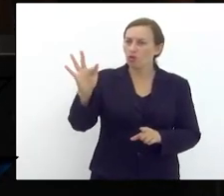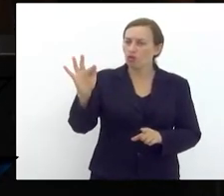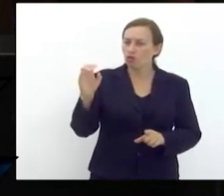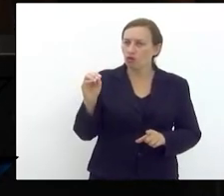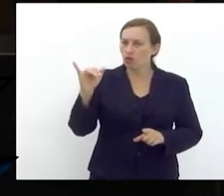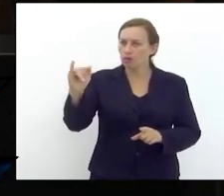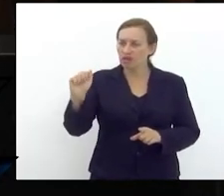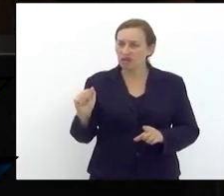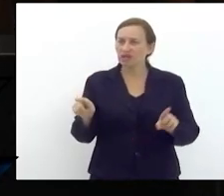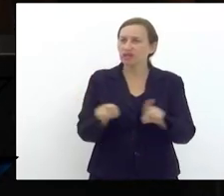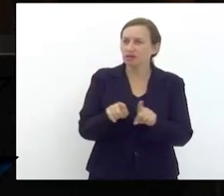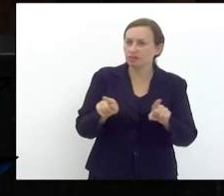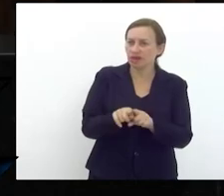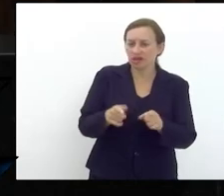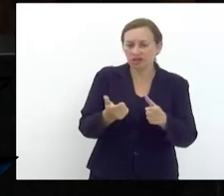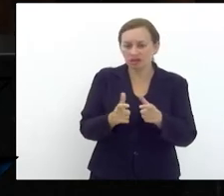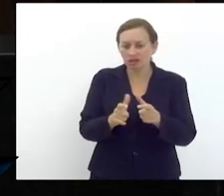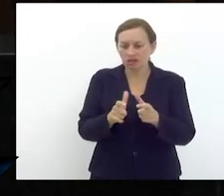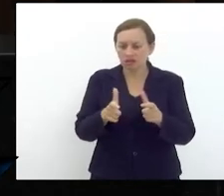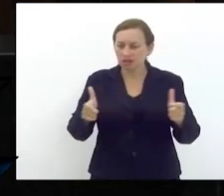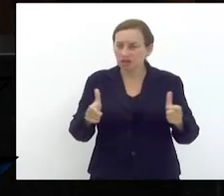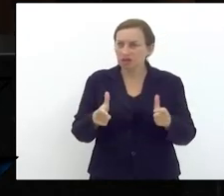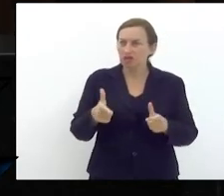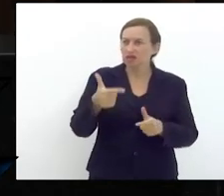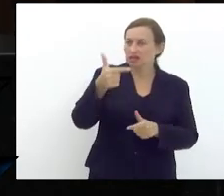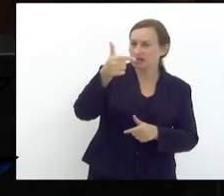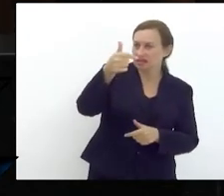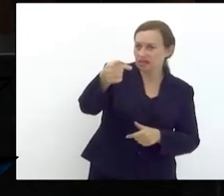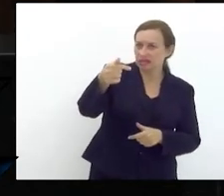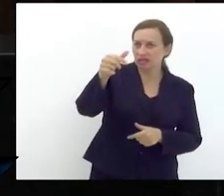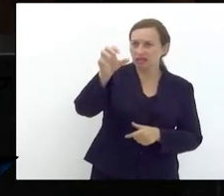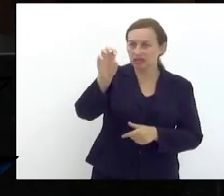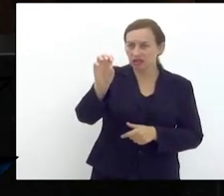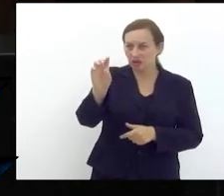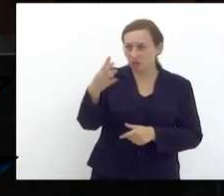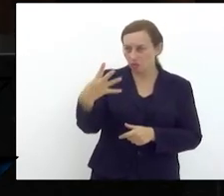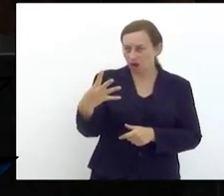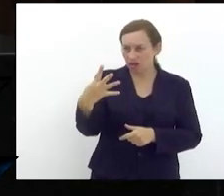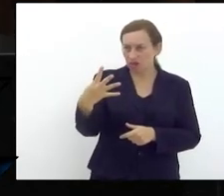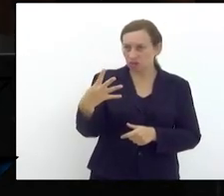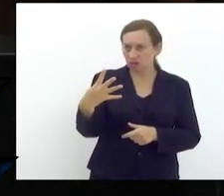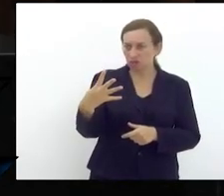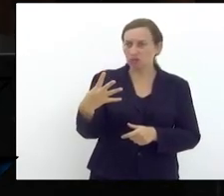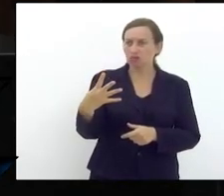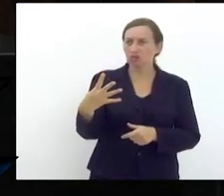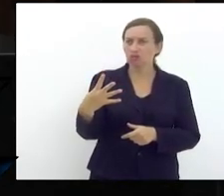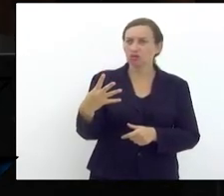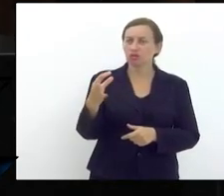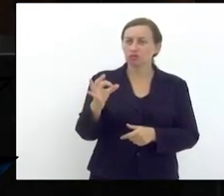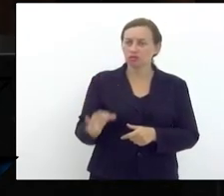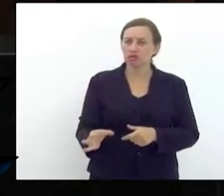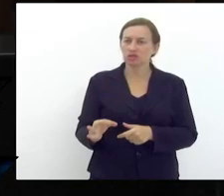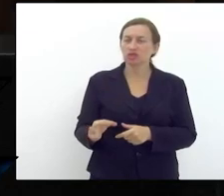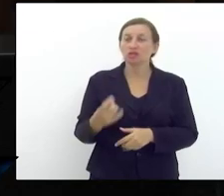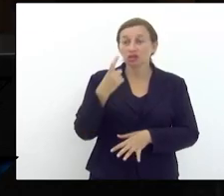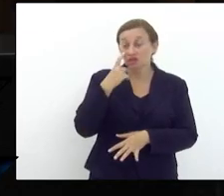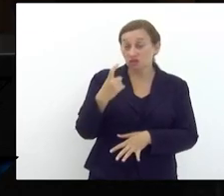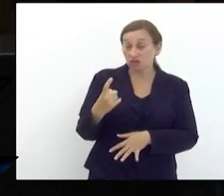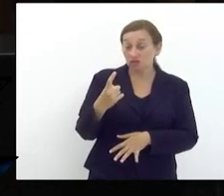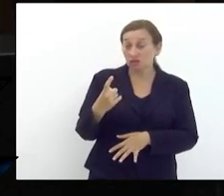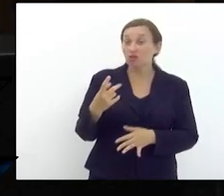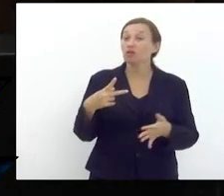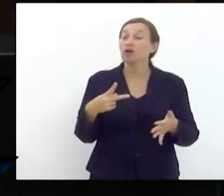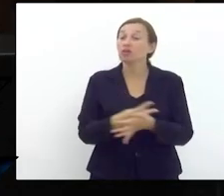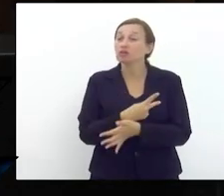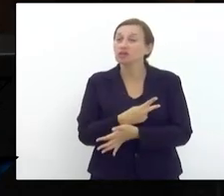sendo registrados 74 ocorrências no ano passado e é isso quando a gente vê o